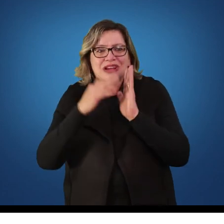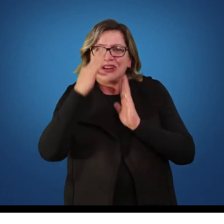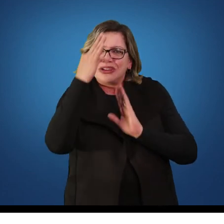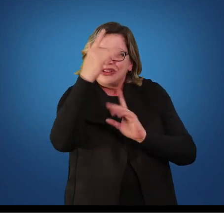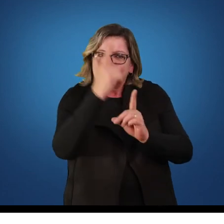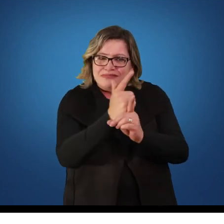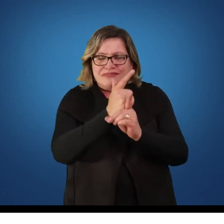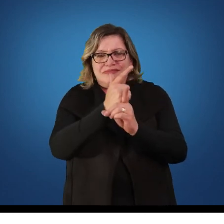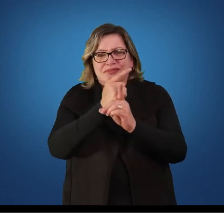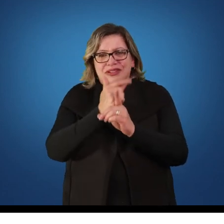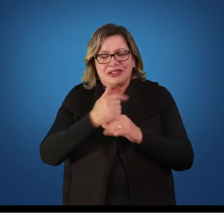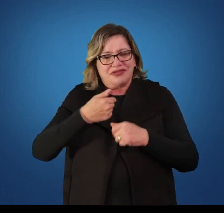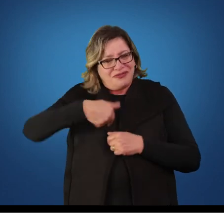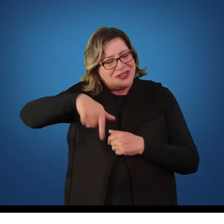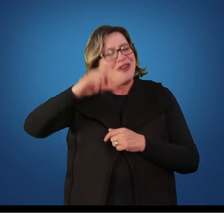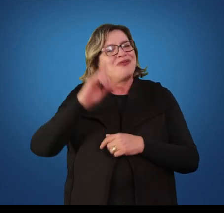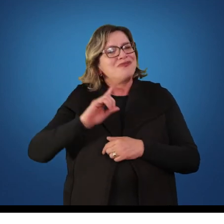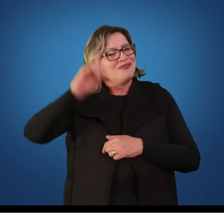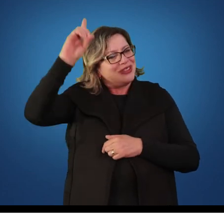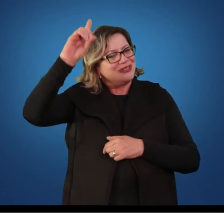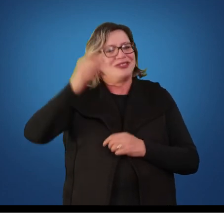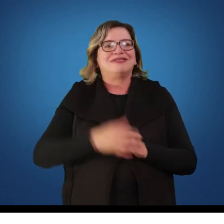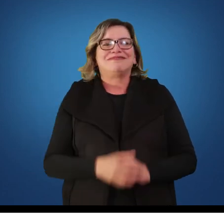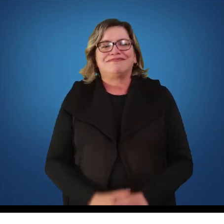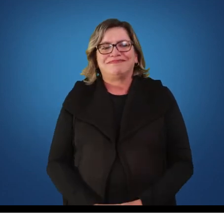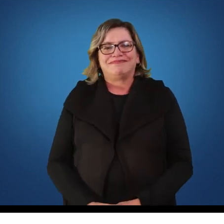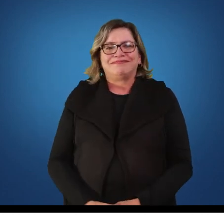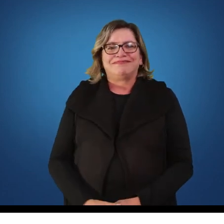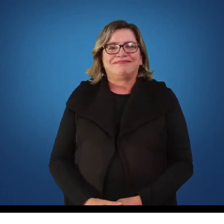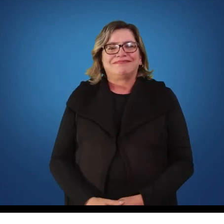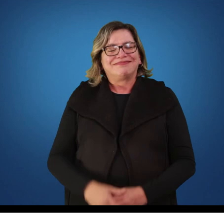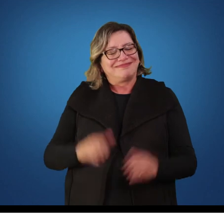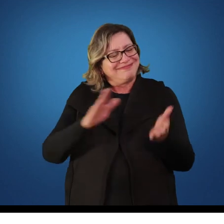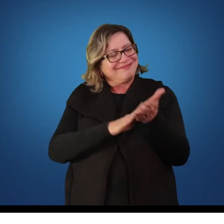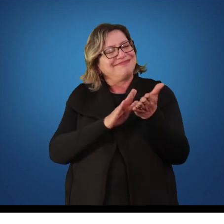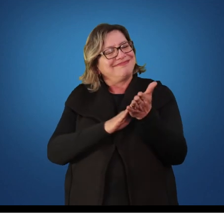aula se deus quiser vou com deus valeu valeu